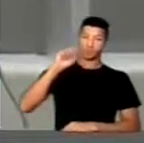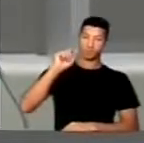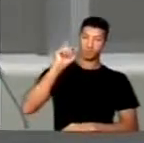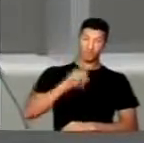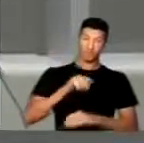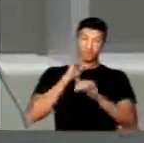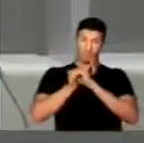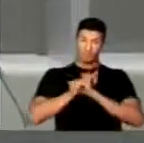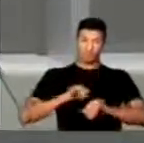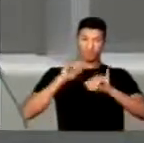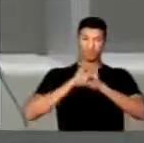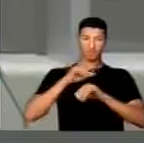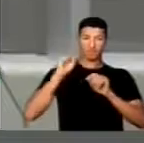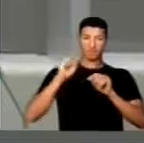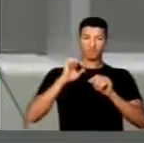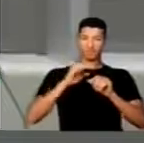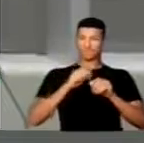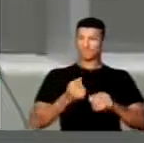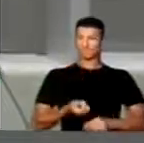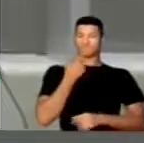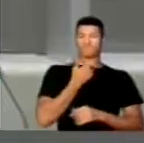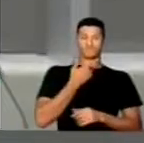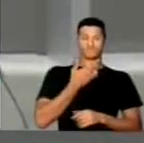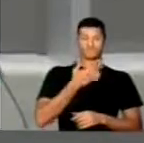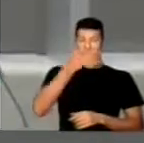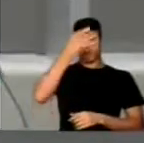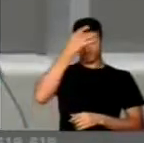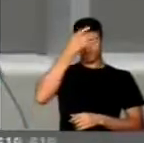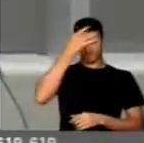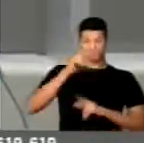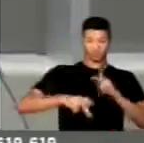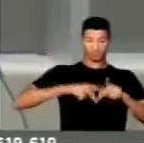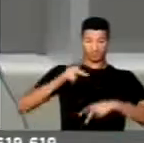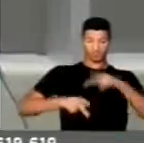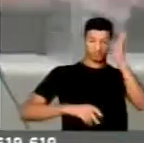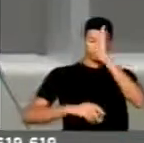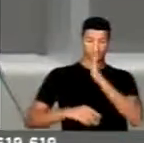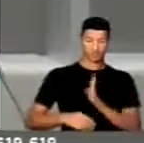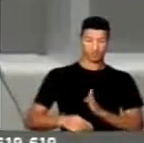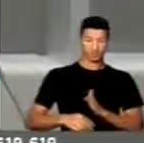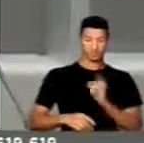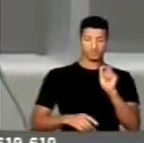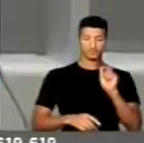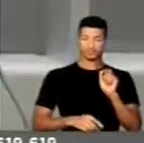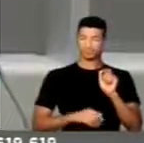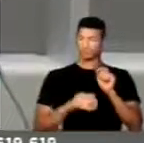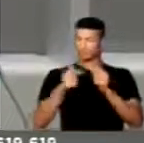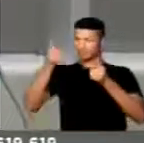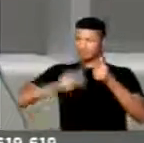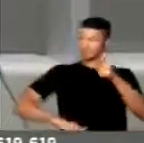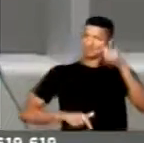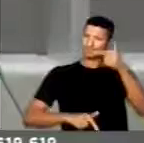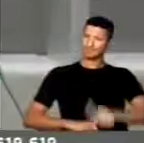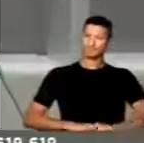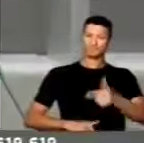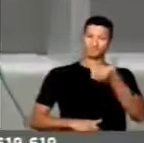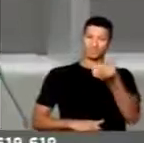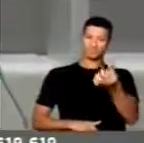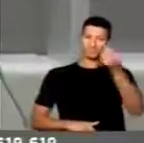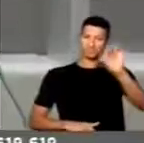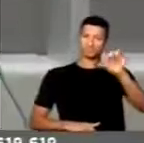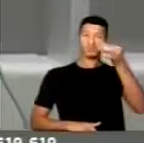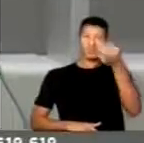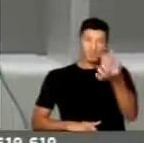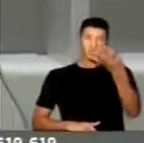um pronunciamento que despertará a consciência do povo brasileiro que não repetiremos